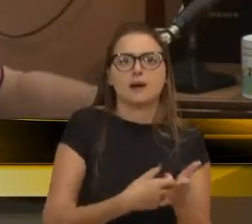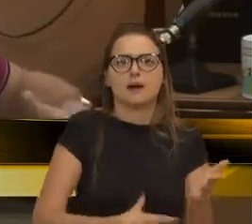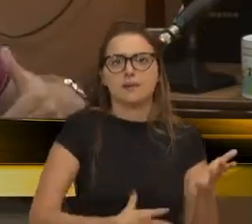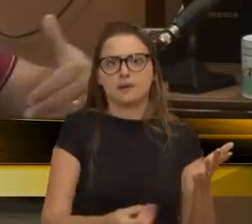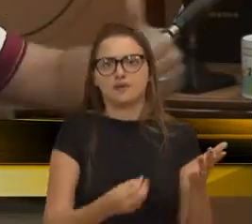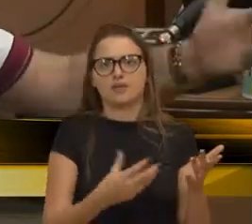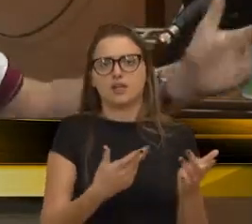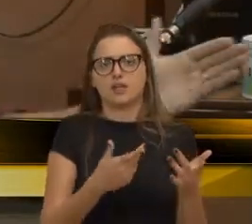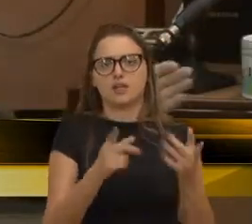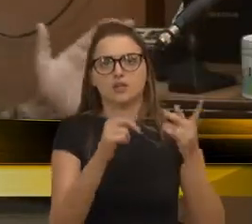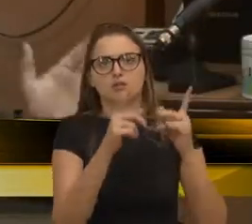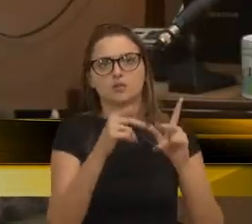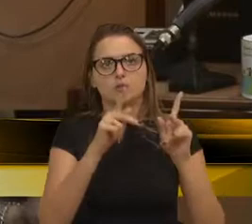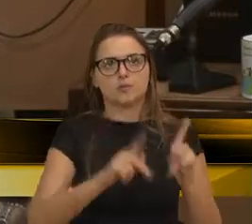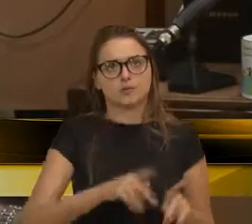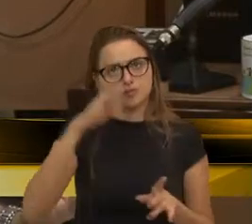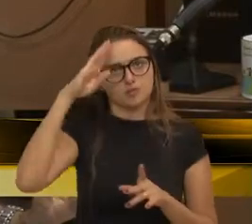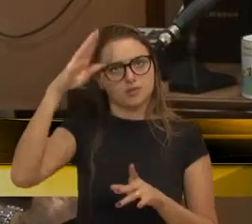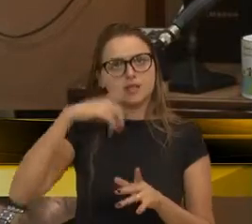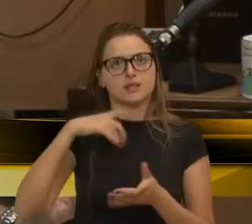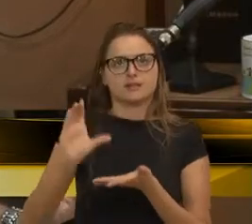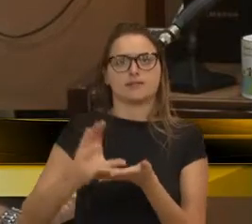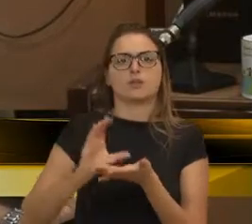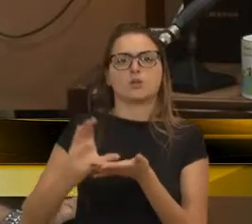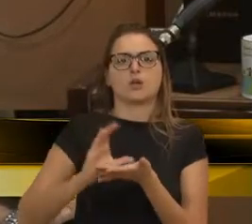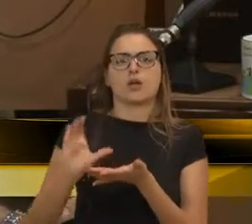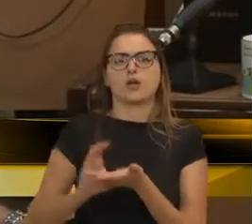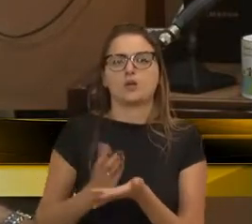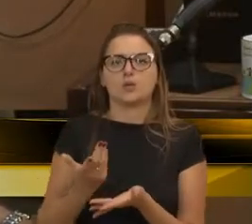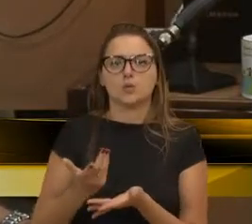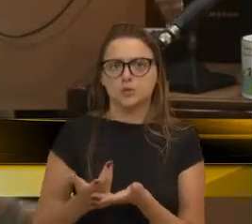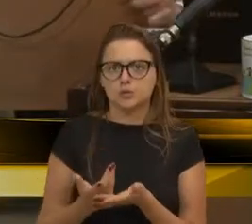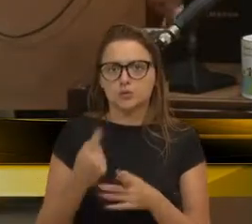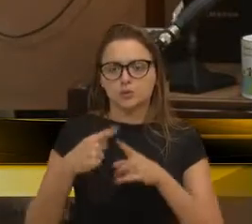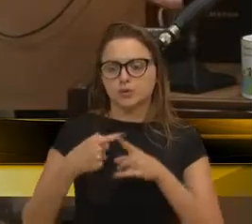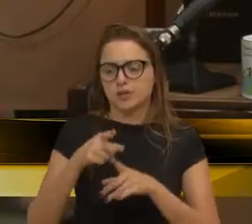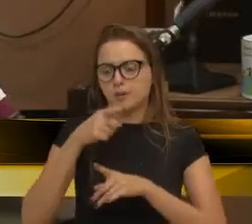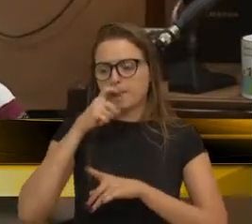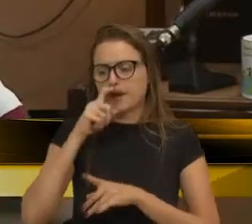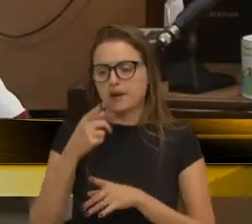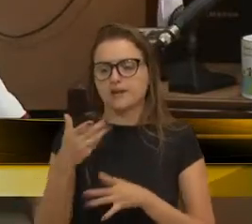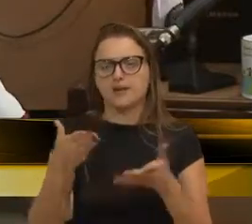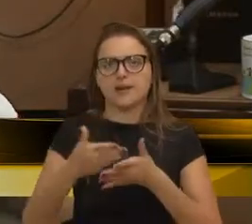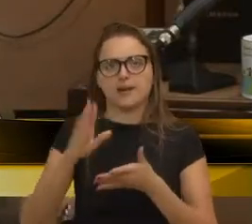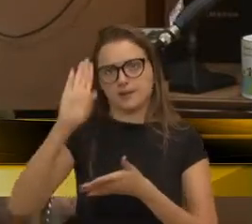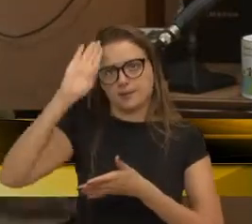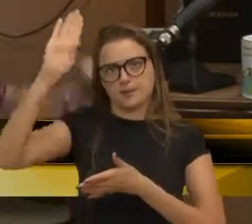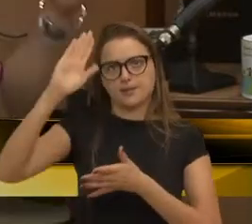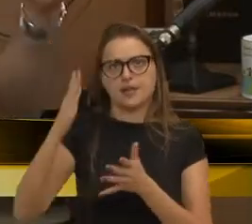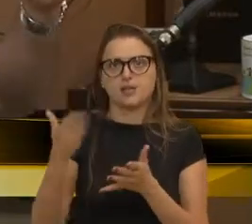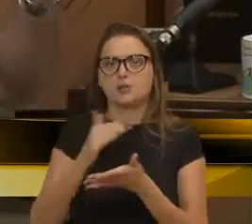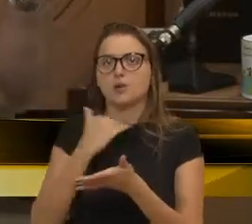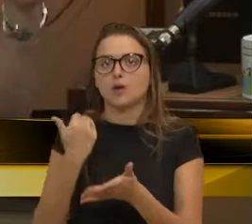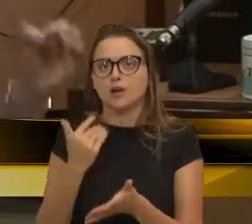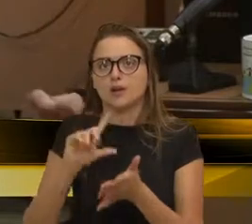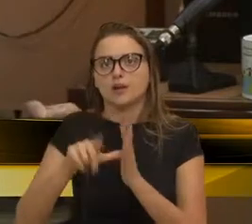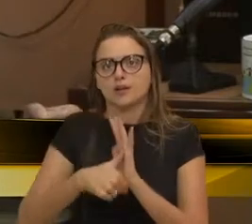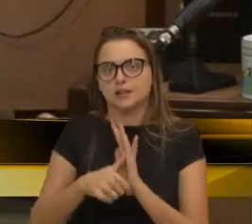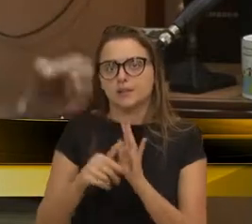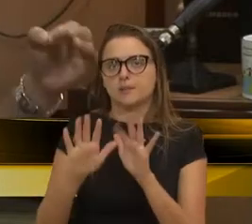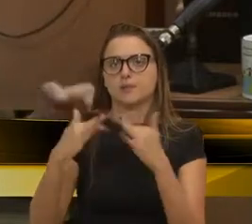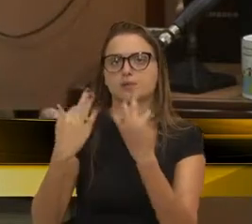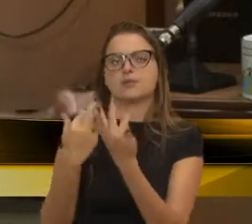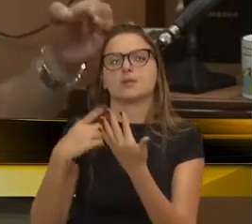aí, né, de forma indecente recebendo recursos extraordinários. A nossa Previdência, na verdade, ela é